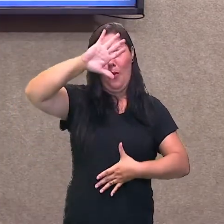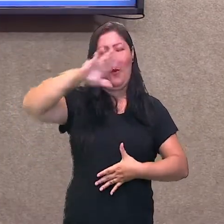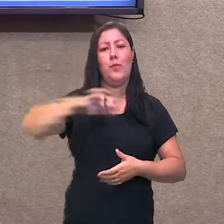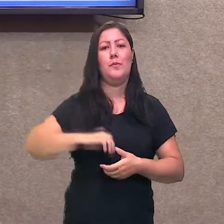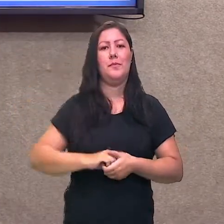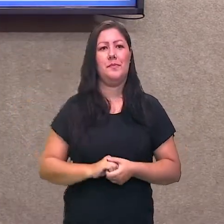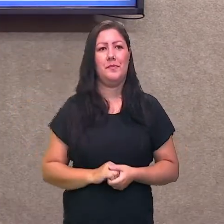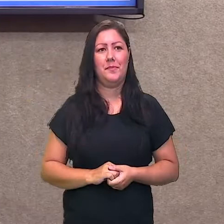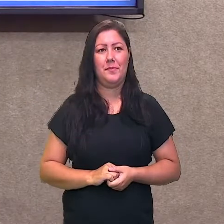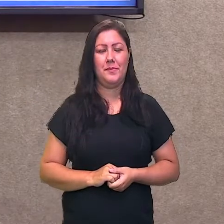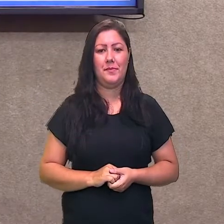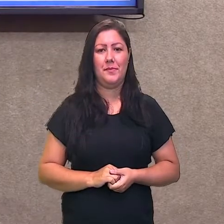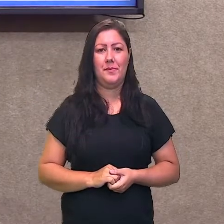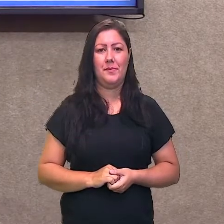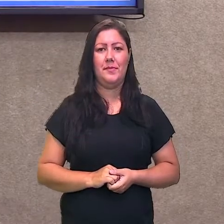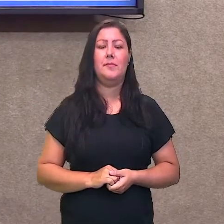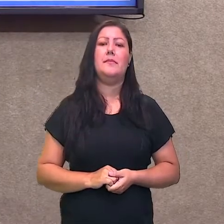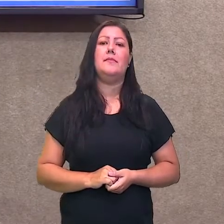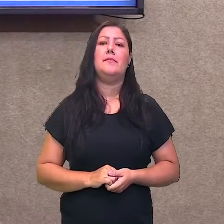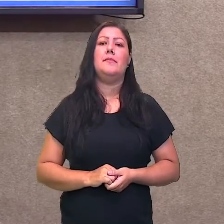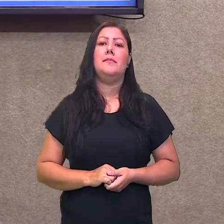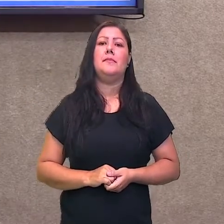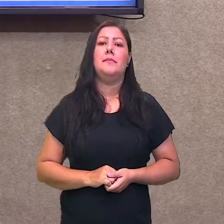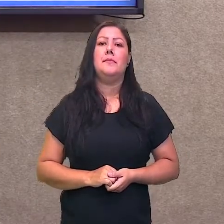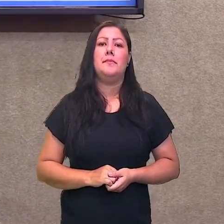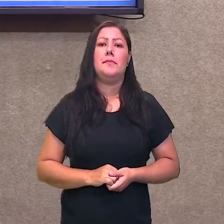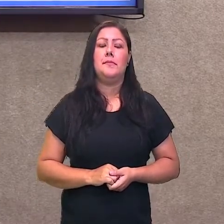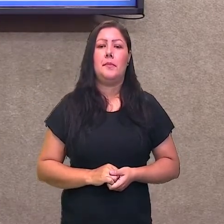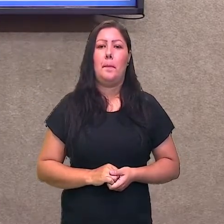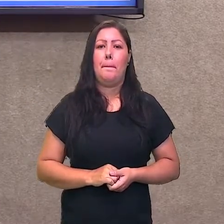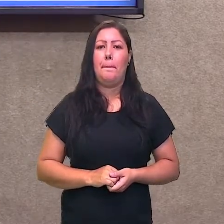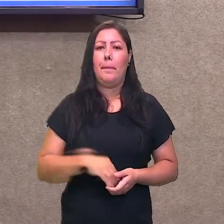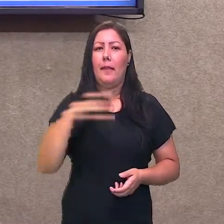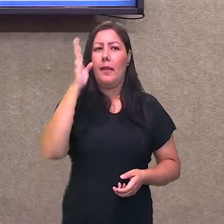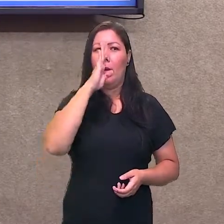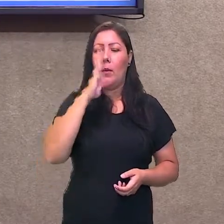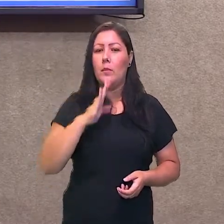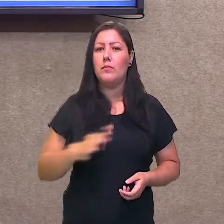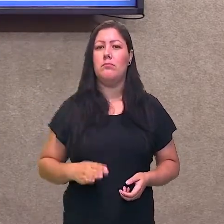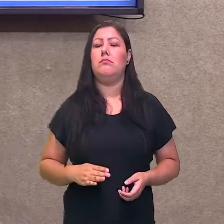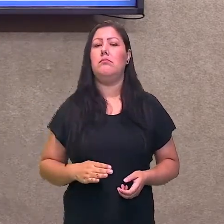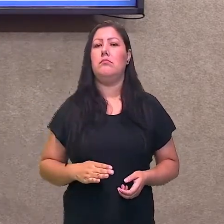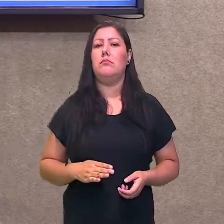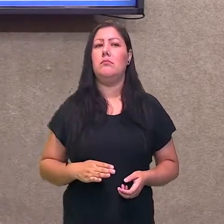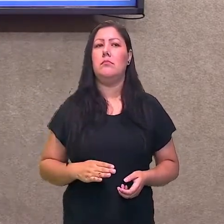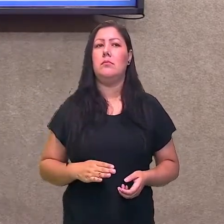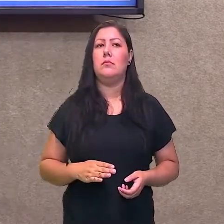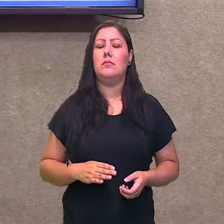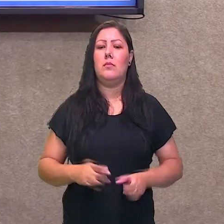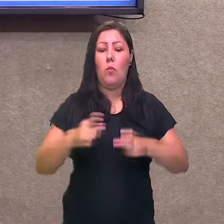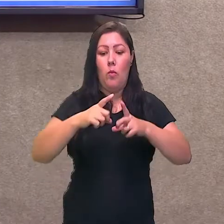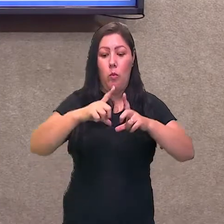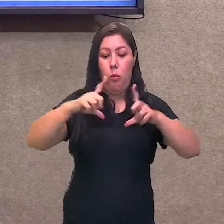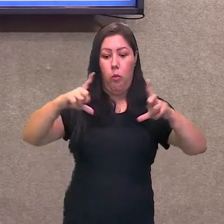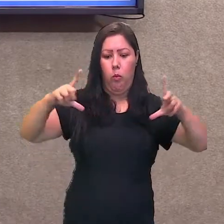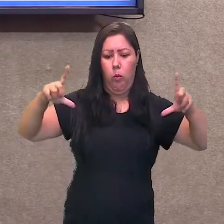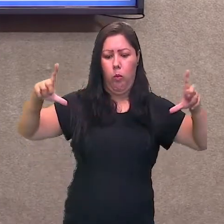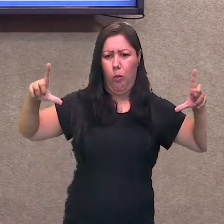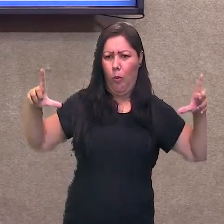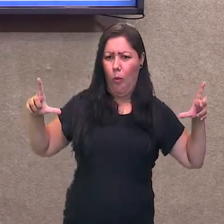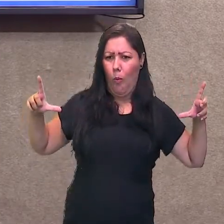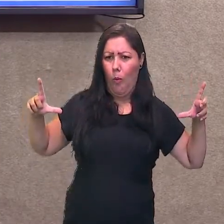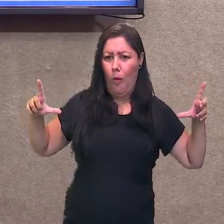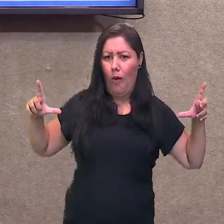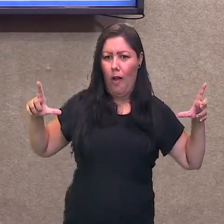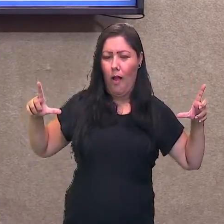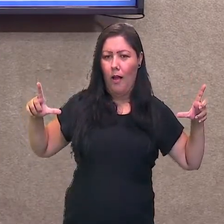Falar que o Brasil é um país de extensão continental nos faz perceber algo